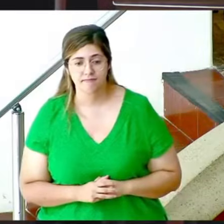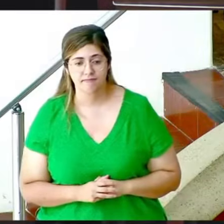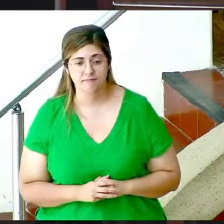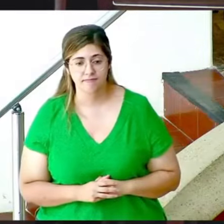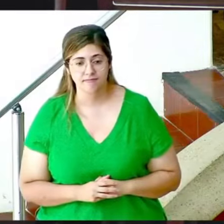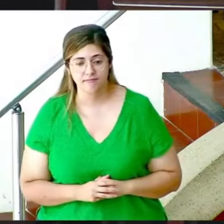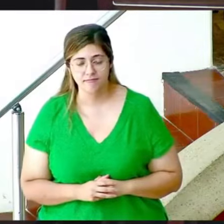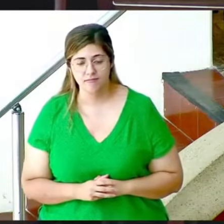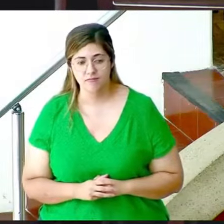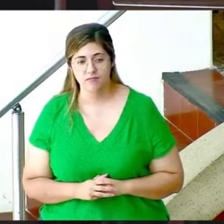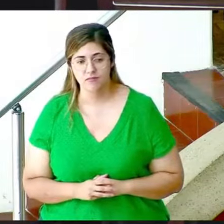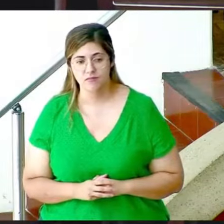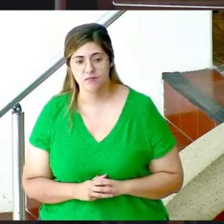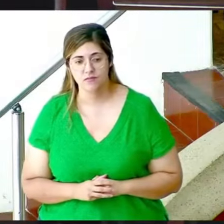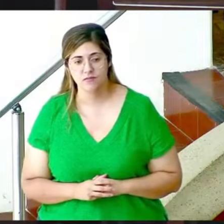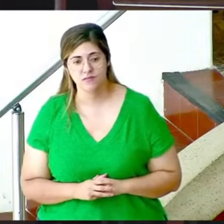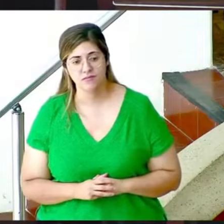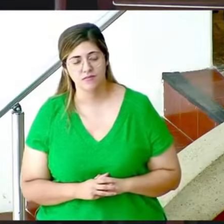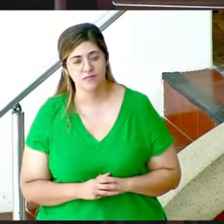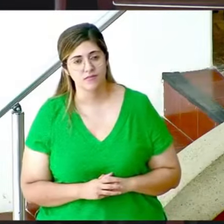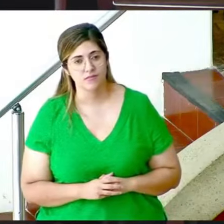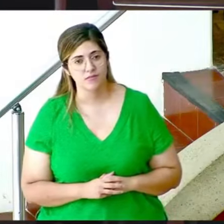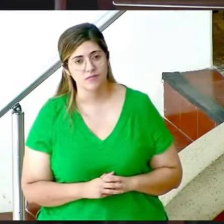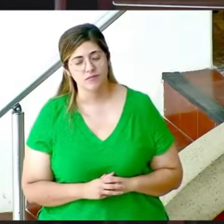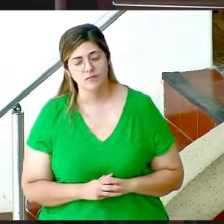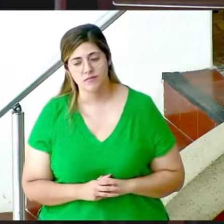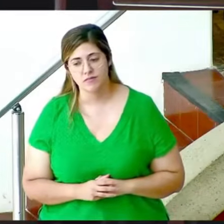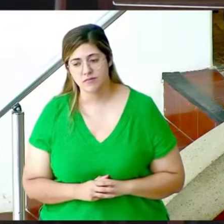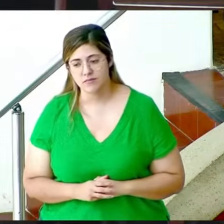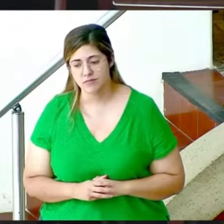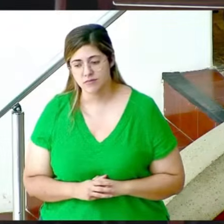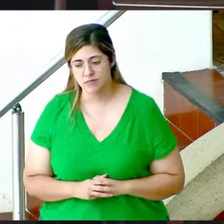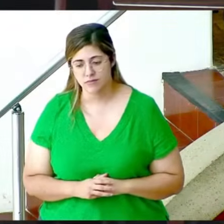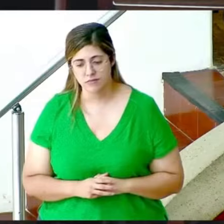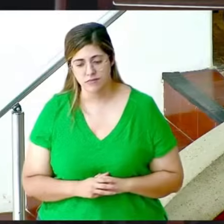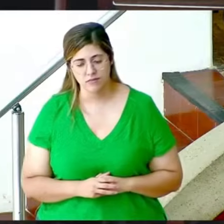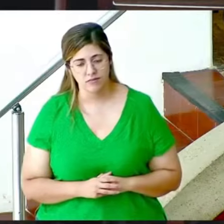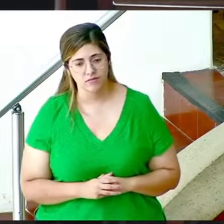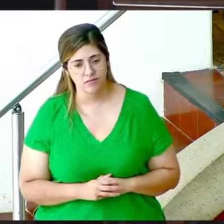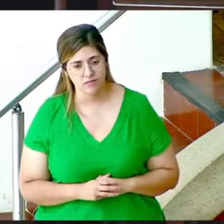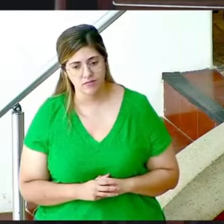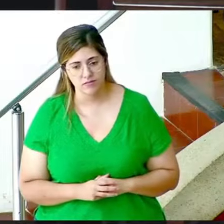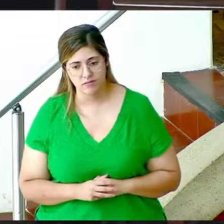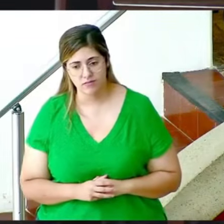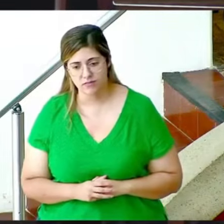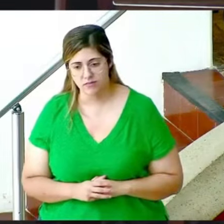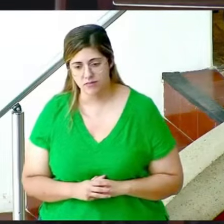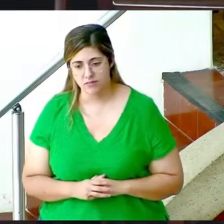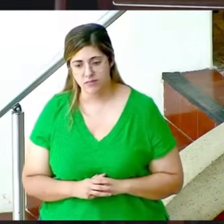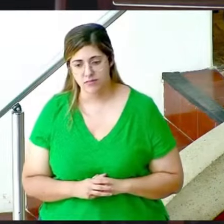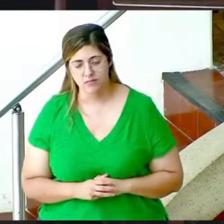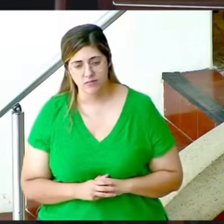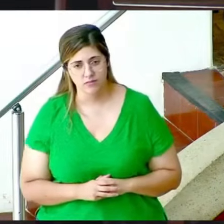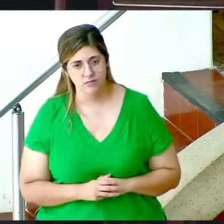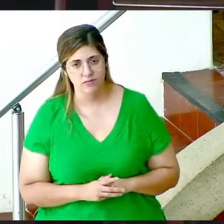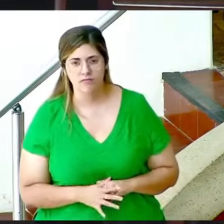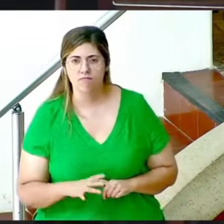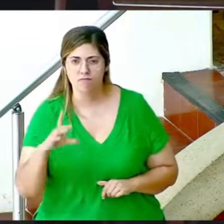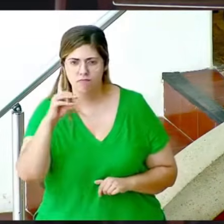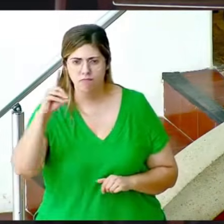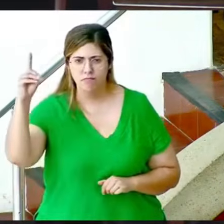presa, mas eu chego lá. Lucas 2, versículo 42. Disse o